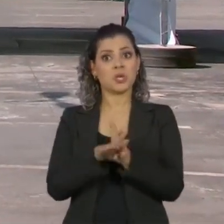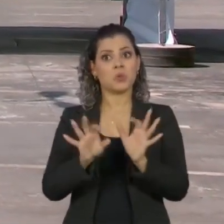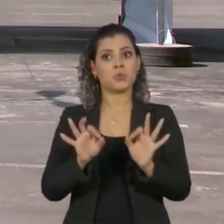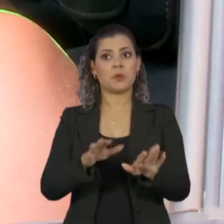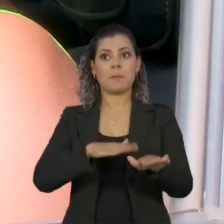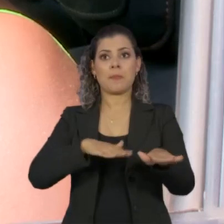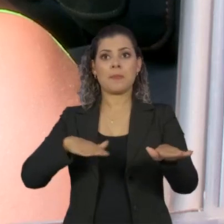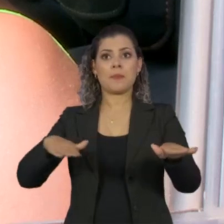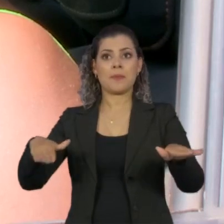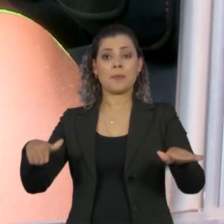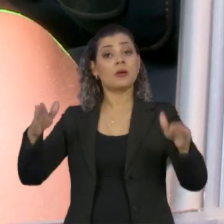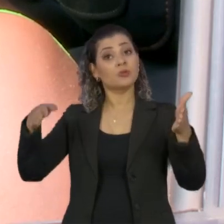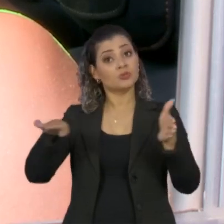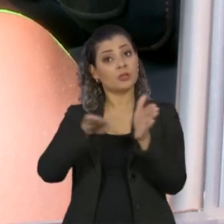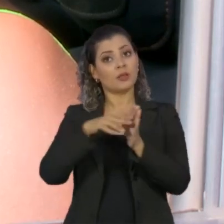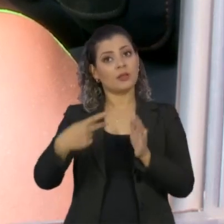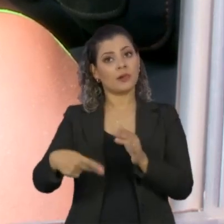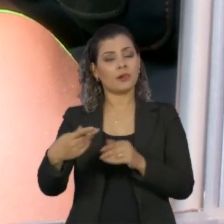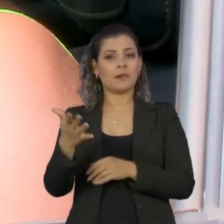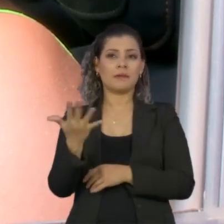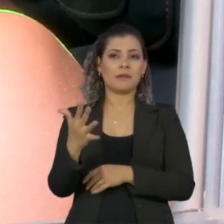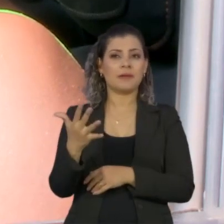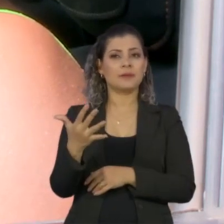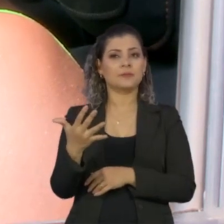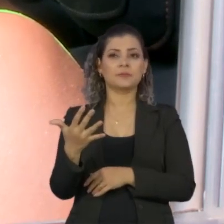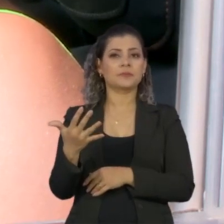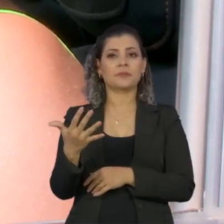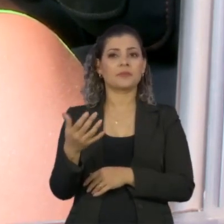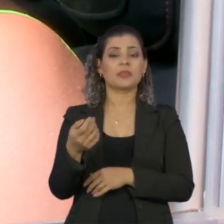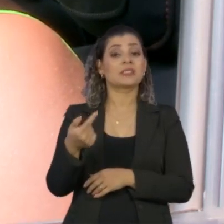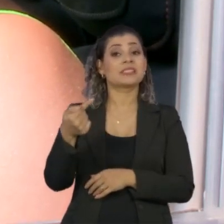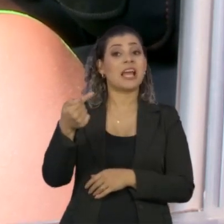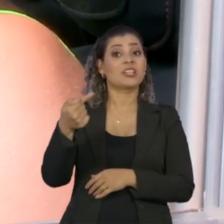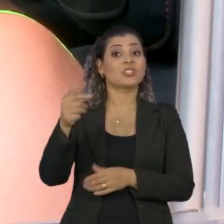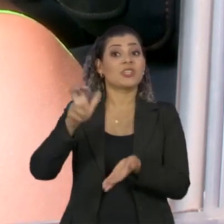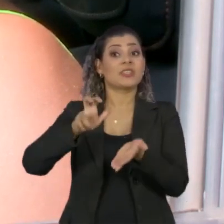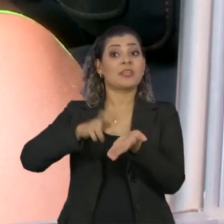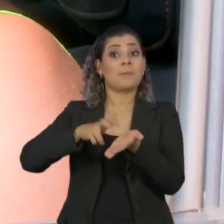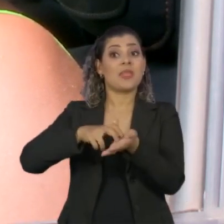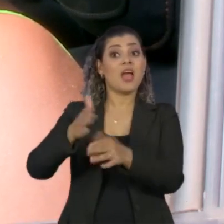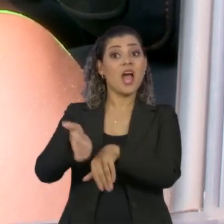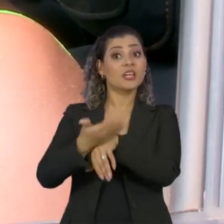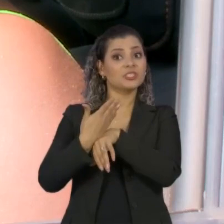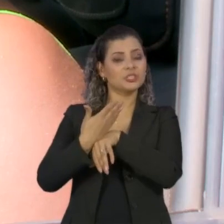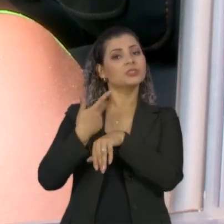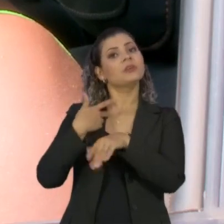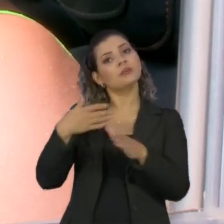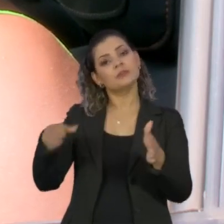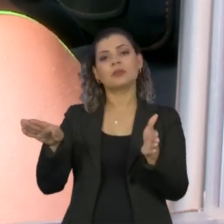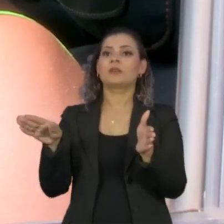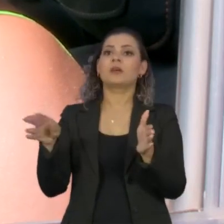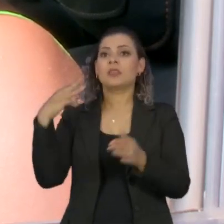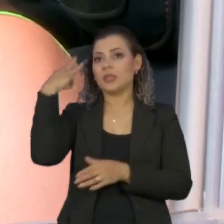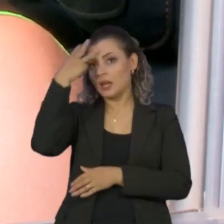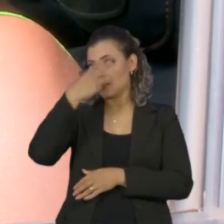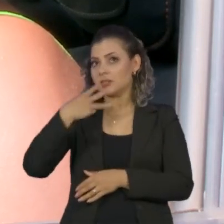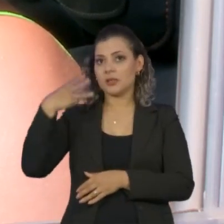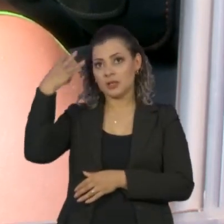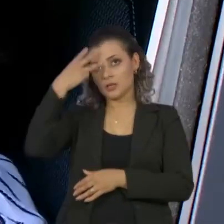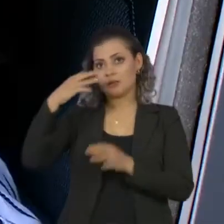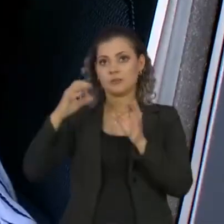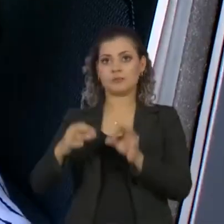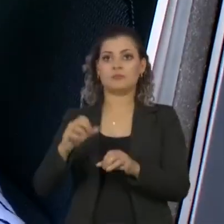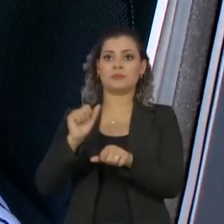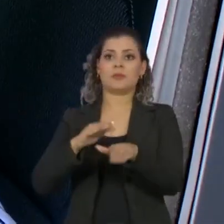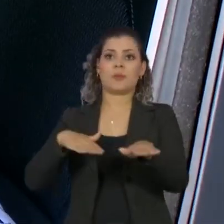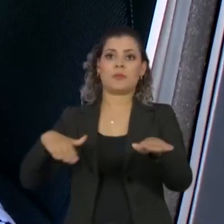um lugar. Eu cheguei aqui, era exatamente 10 para 7 e estou saindo agora, né? Acho que 3 horas, exatamente 3 horas.